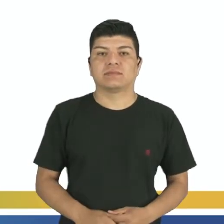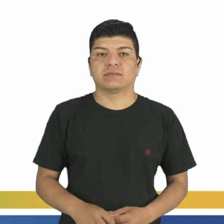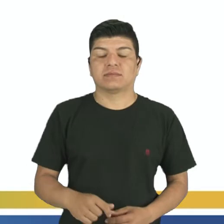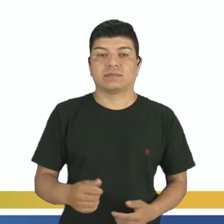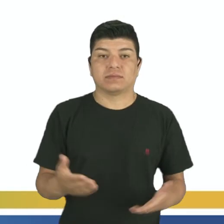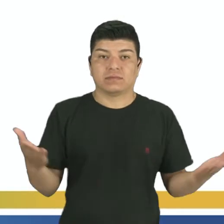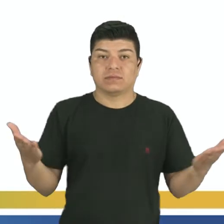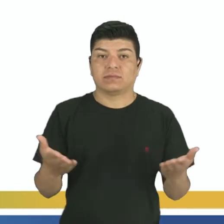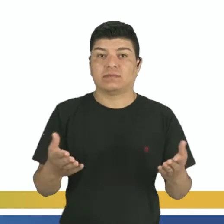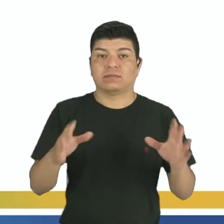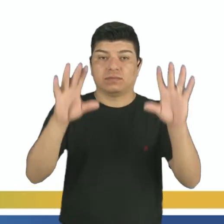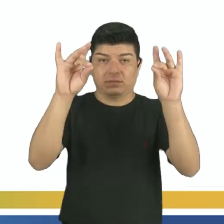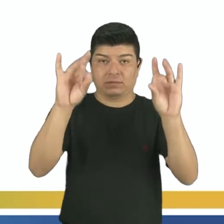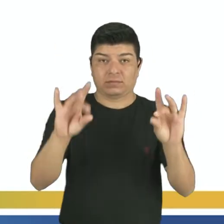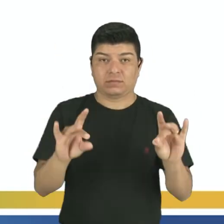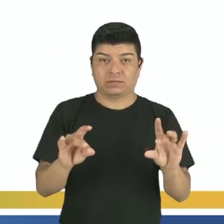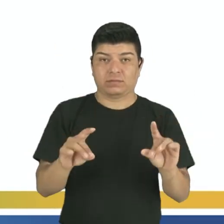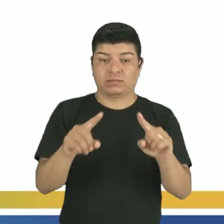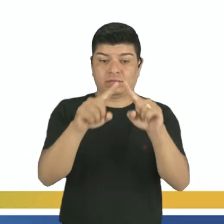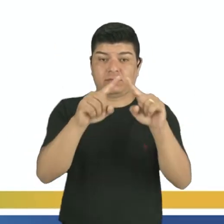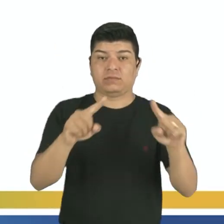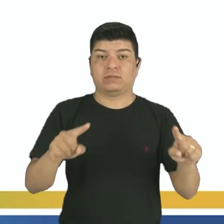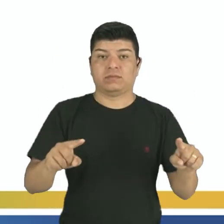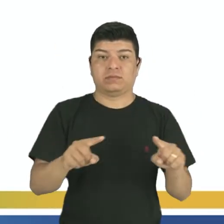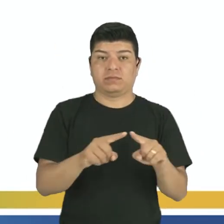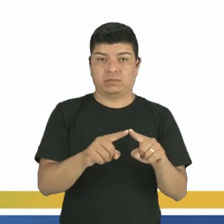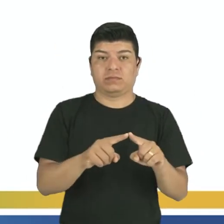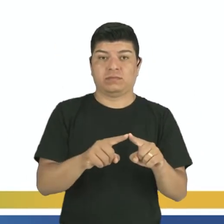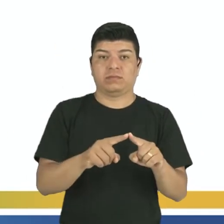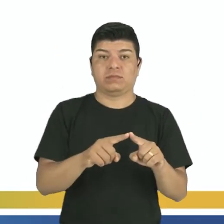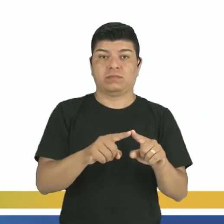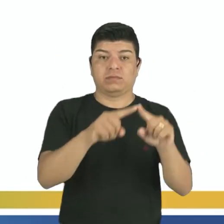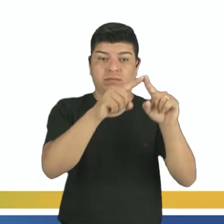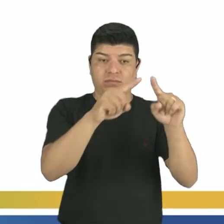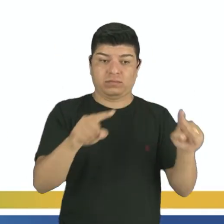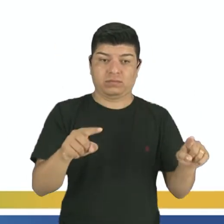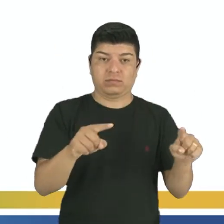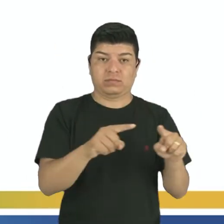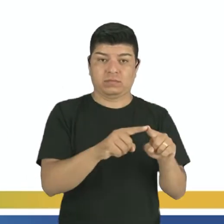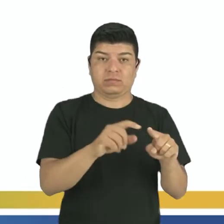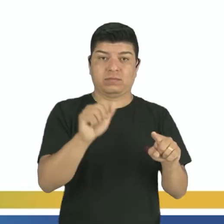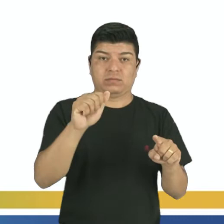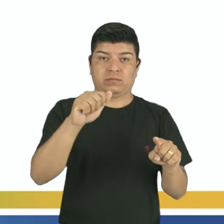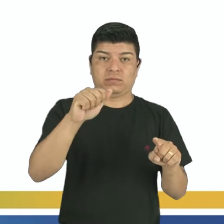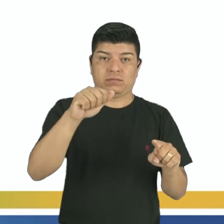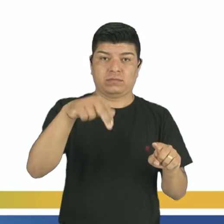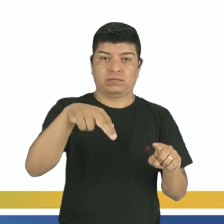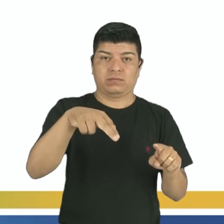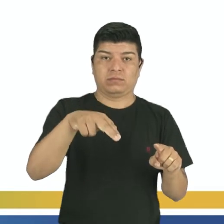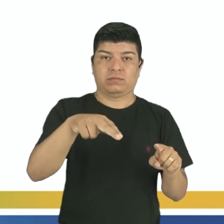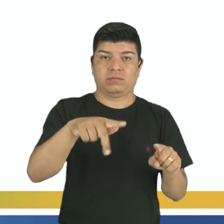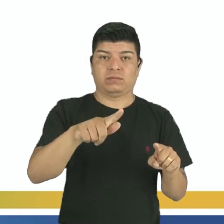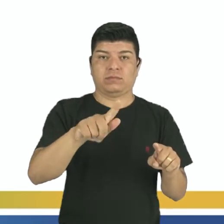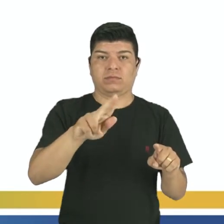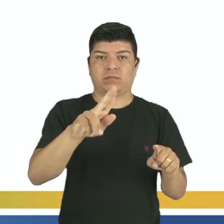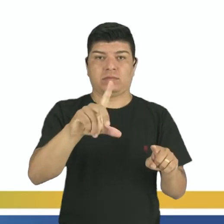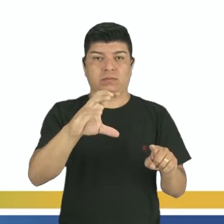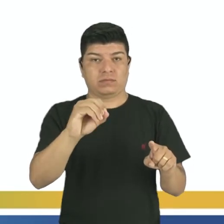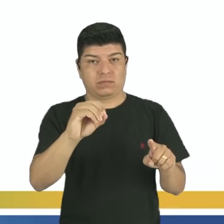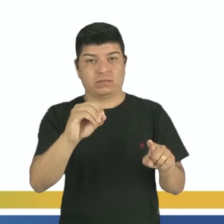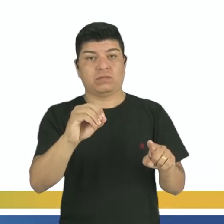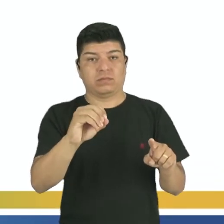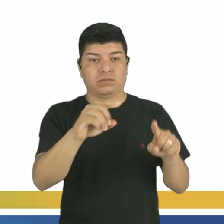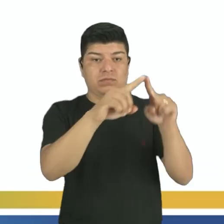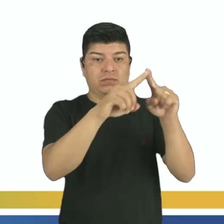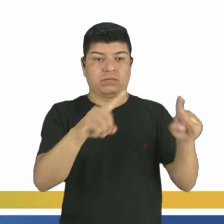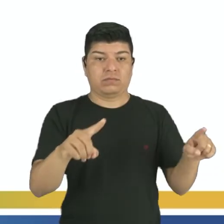Então, agora nós vamos classificar os triângulos em relação aos seus ângulos. O primeiro caso, né, são o triângulo retângulo, que é